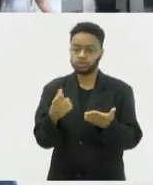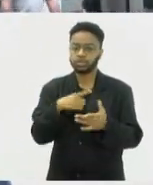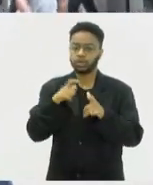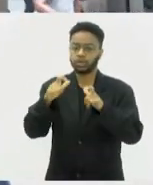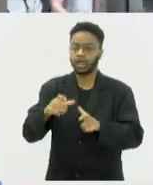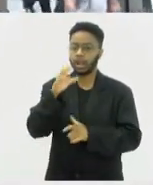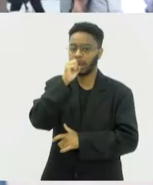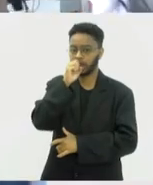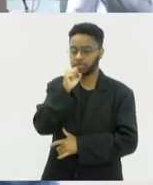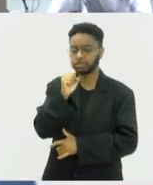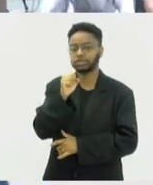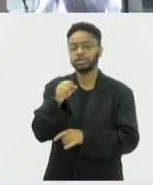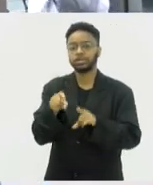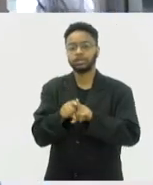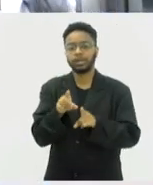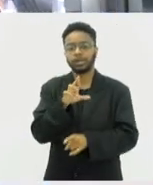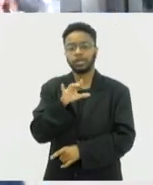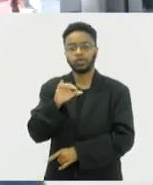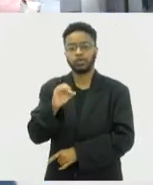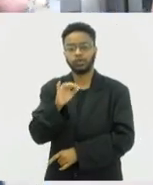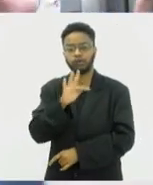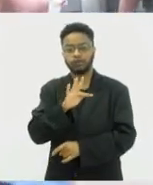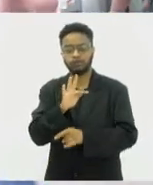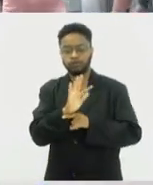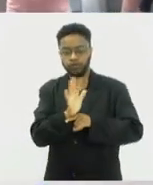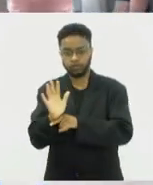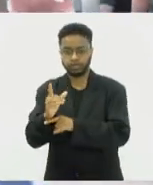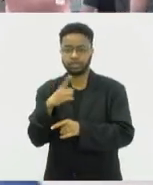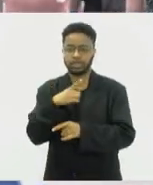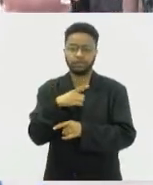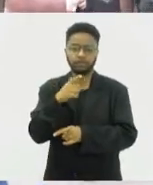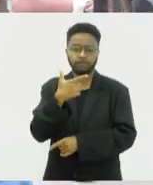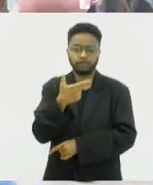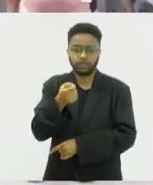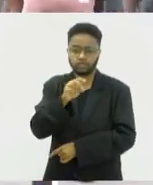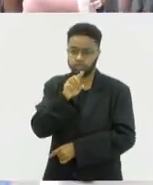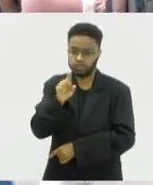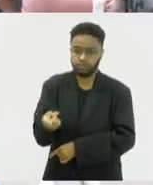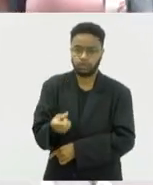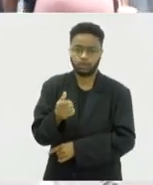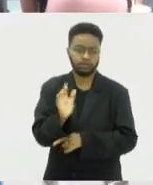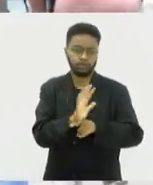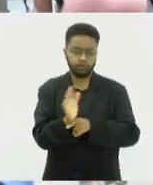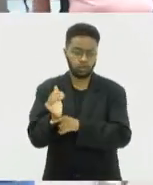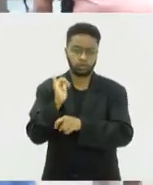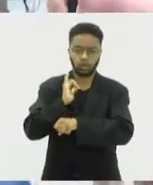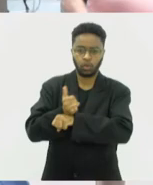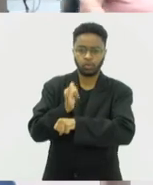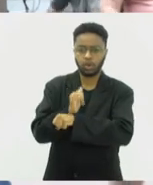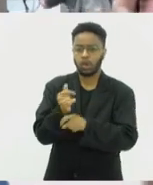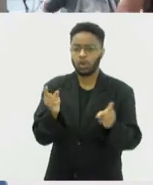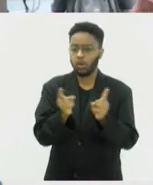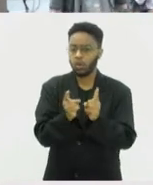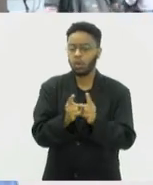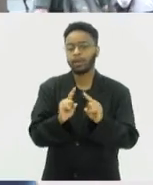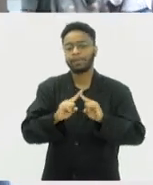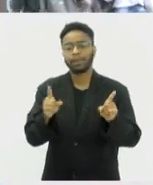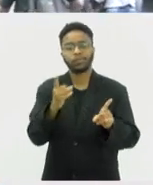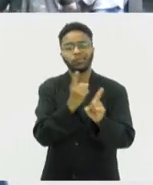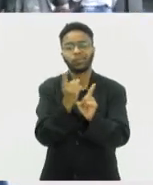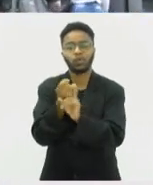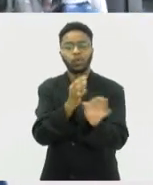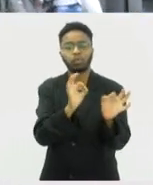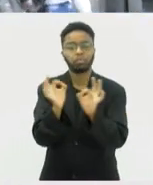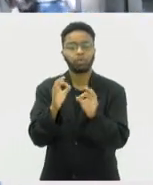Laranjeiras, onde é a Rio Filme. São 20 mil filmes, DVDs de filmes brasileiros, filmes raros, documentário, curta, filme que você não encontra em nenhum streaming. Tem